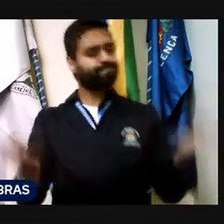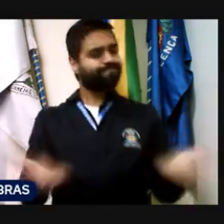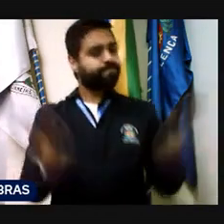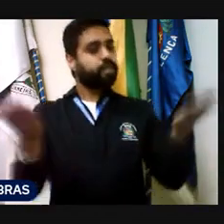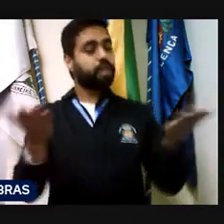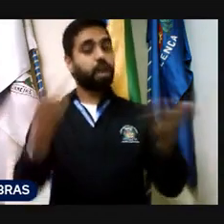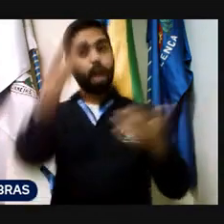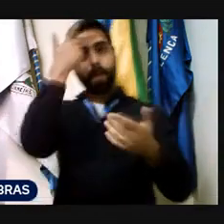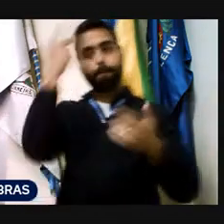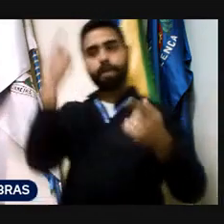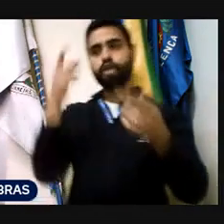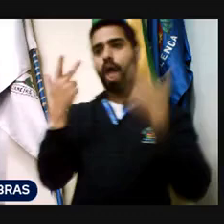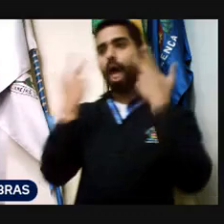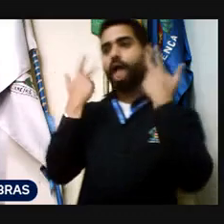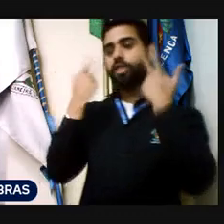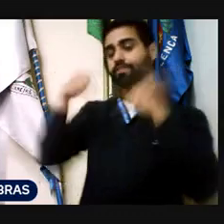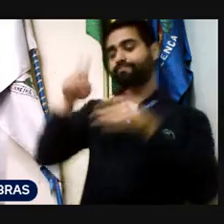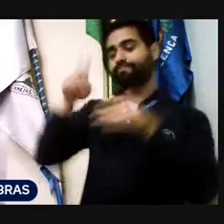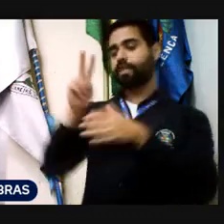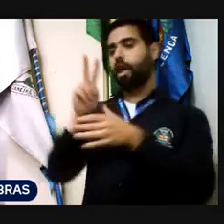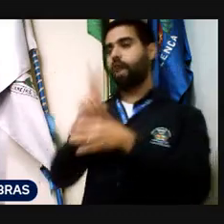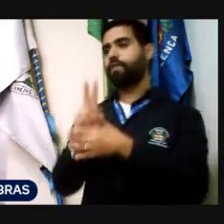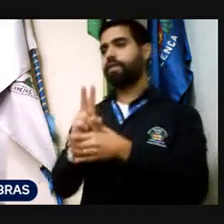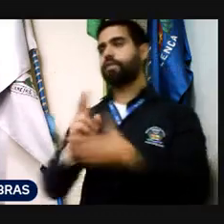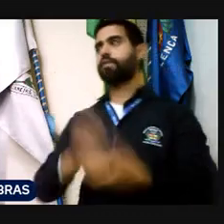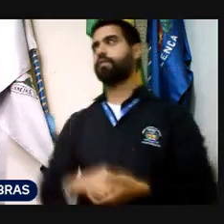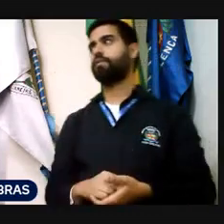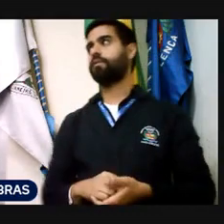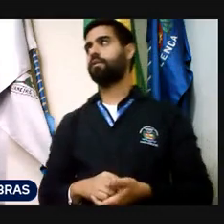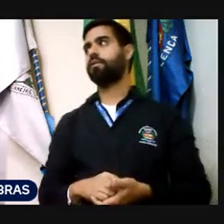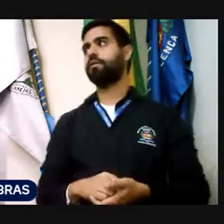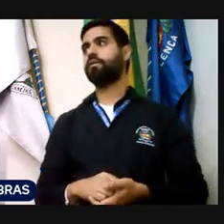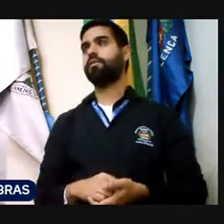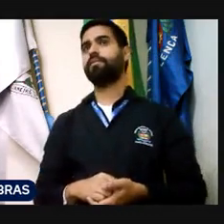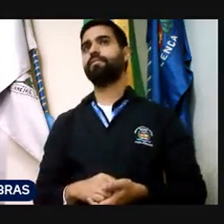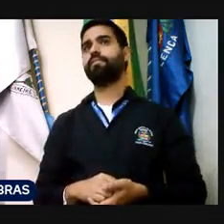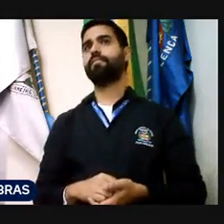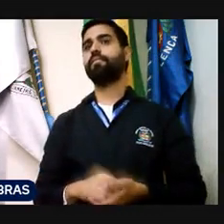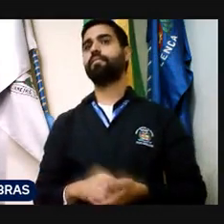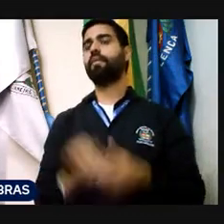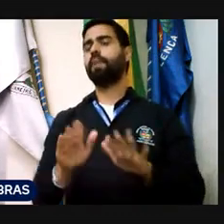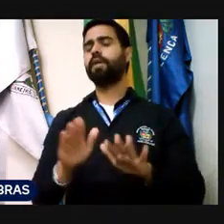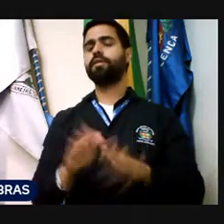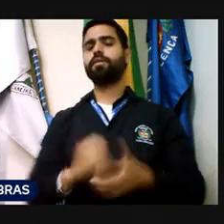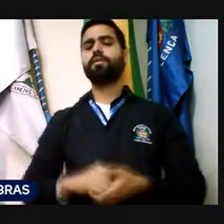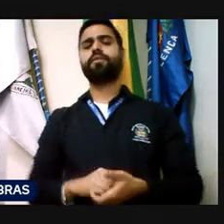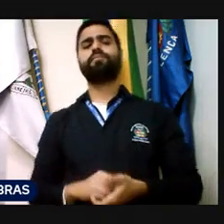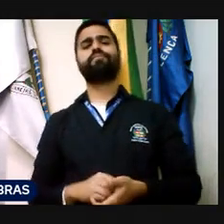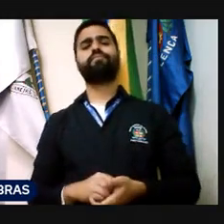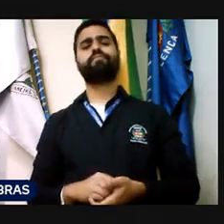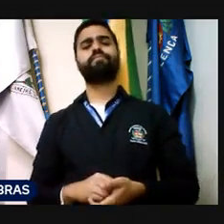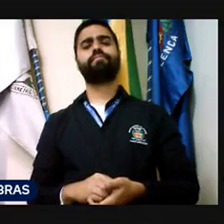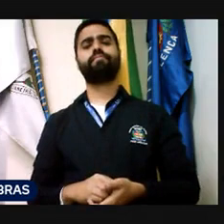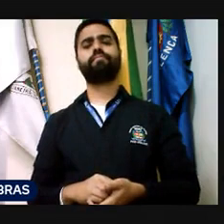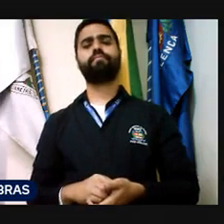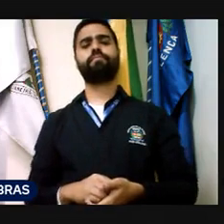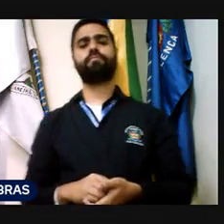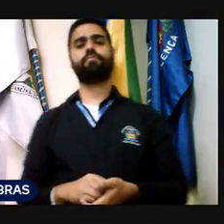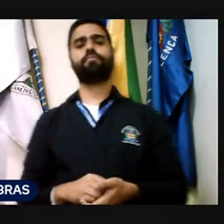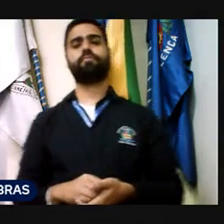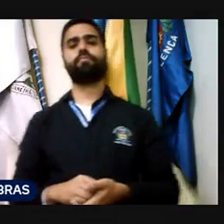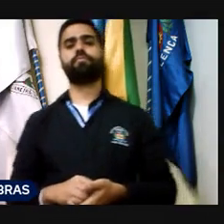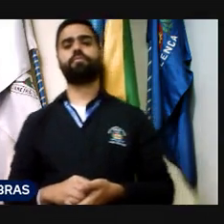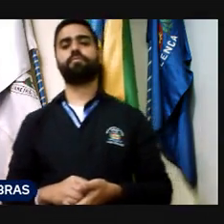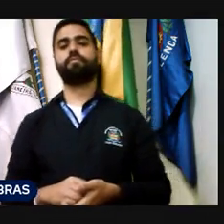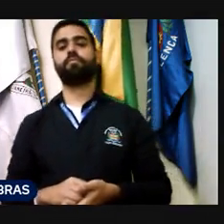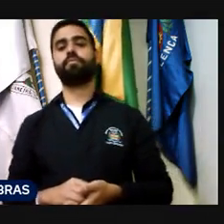apresentação de artistas do município, nos termos que menciona. De início, cumpre ressaltar que o projeto de lei, sob